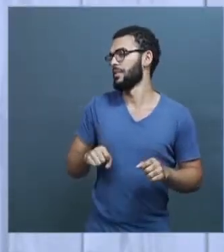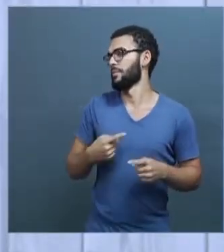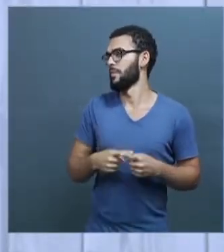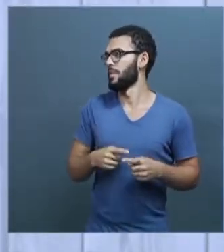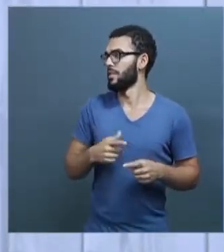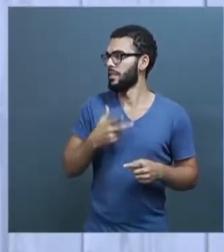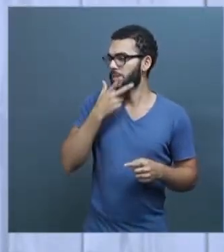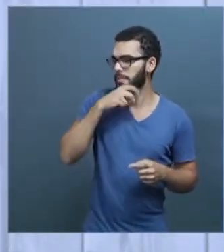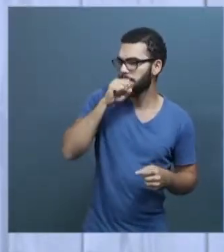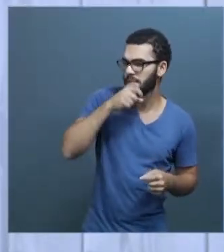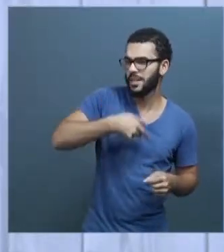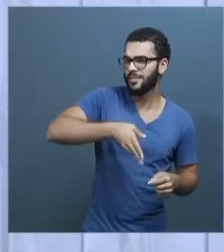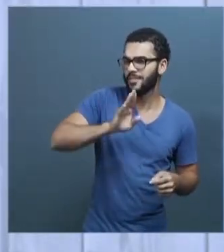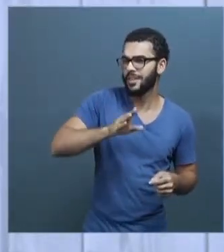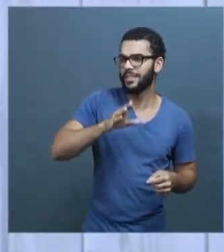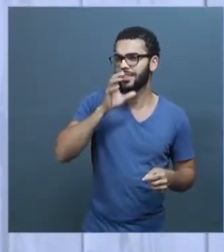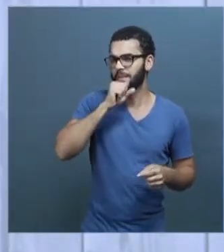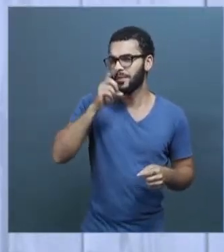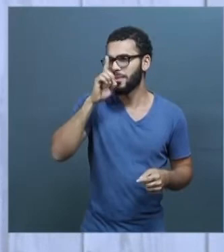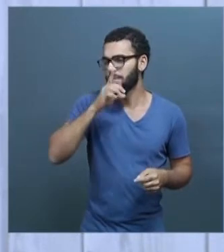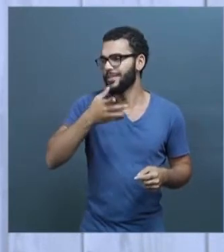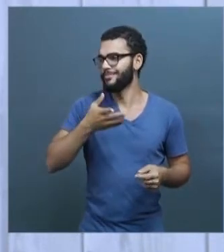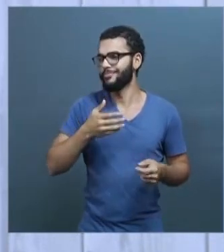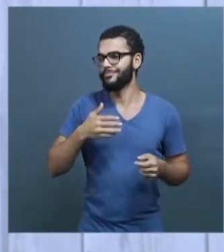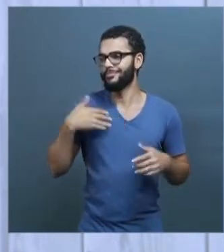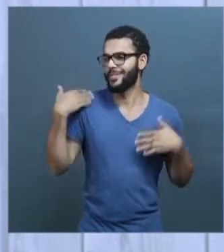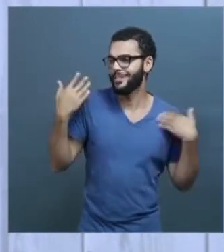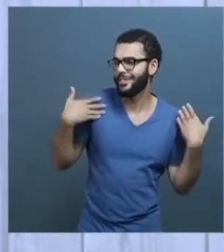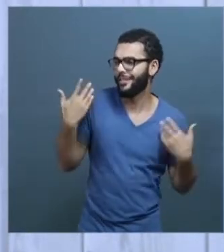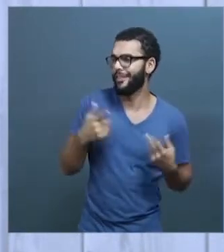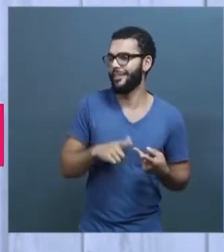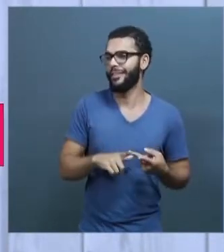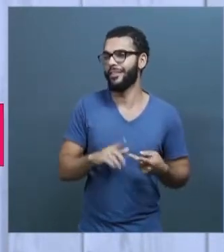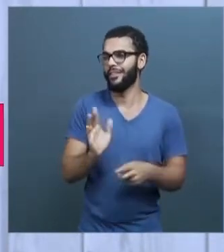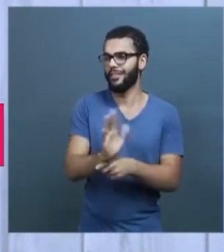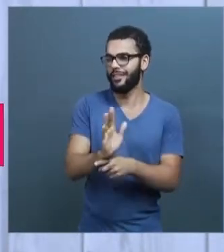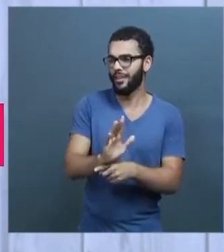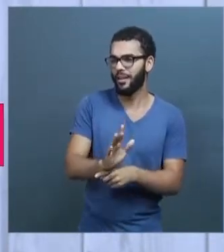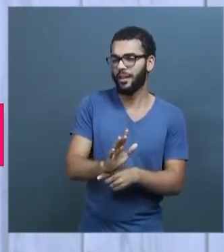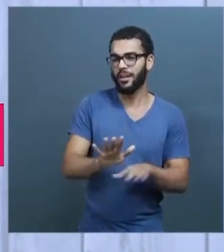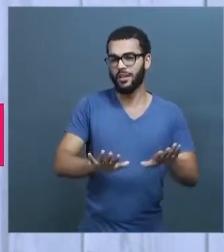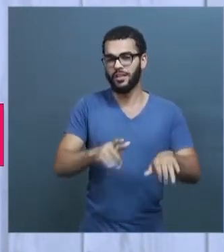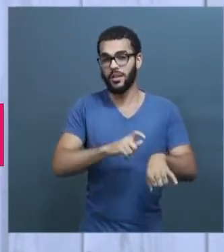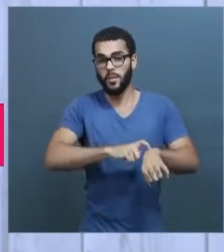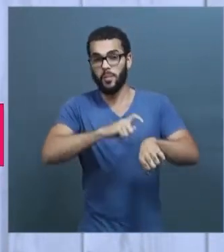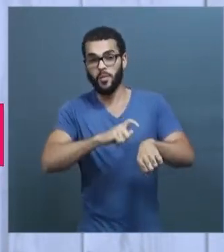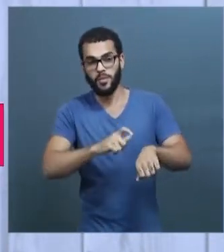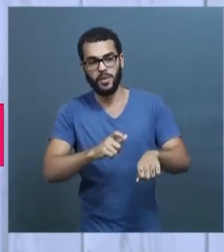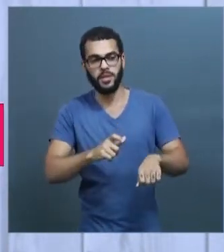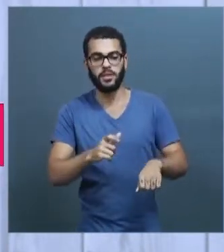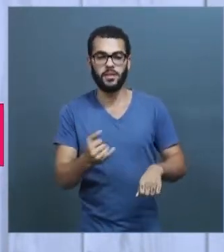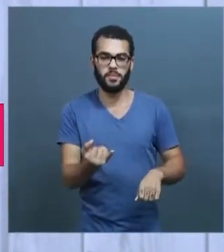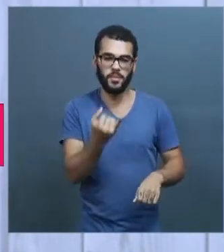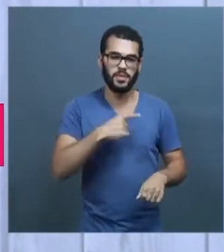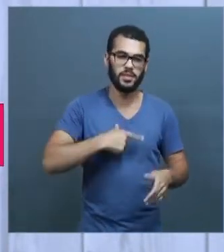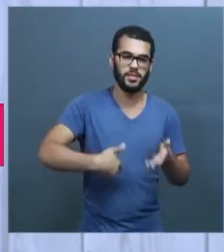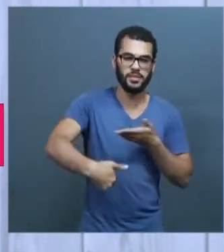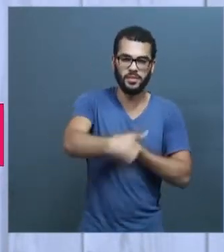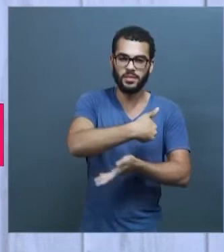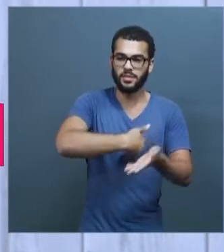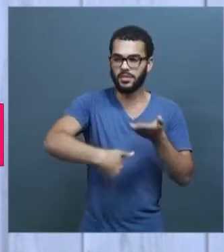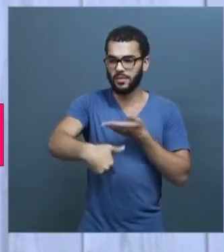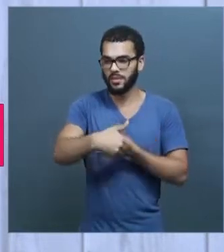semana, vão ao cinema, vão... Esses momentos, que também tem essa questão social que é importante e também saudável, esses momentos, deixar